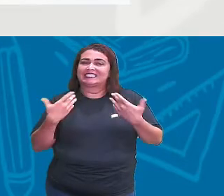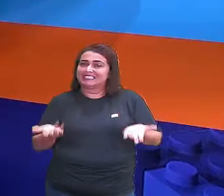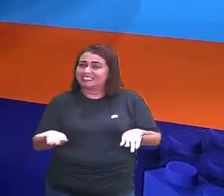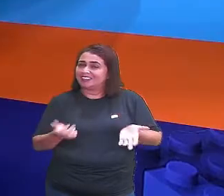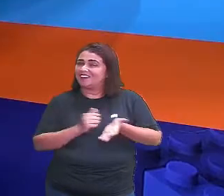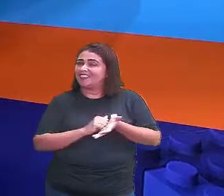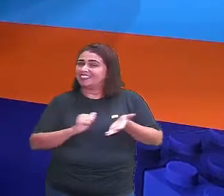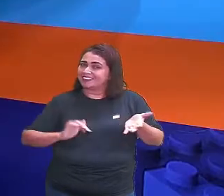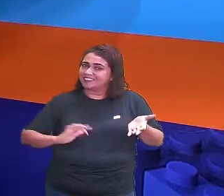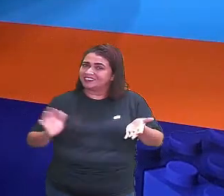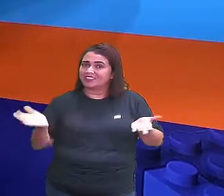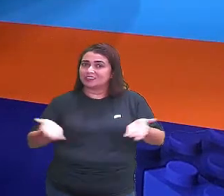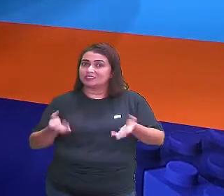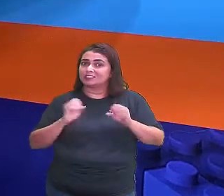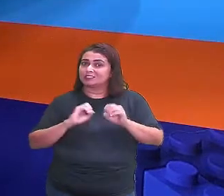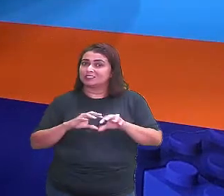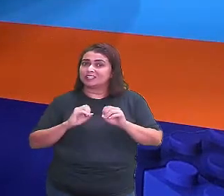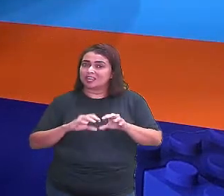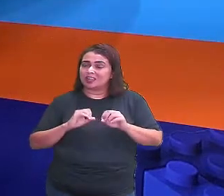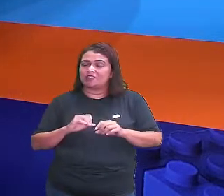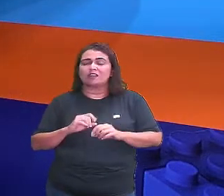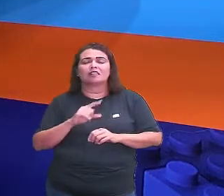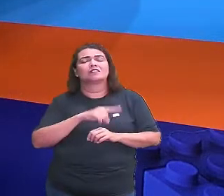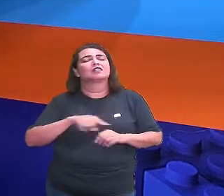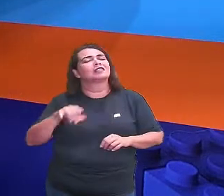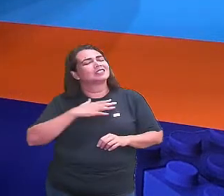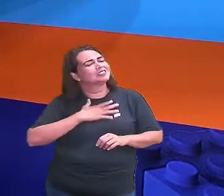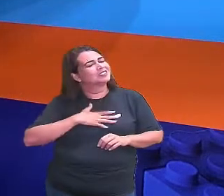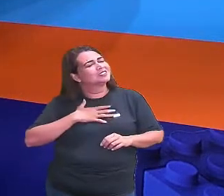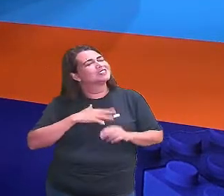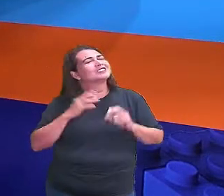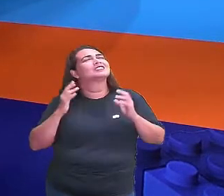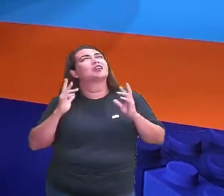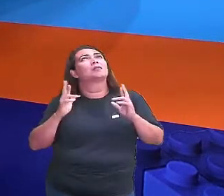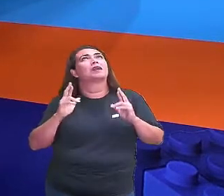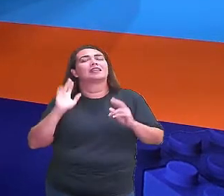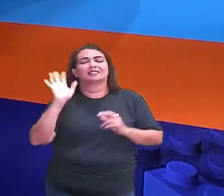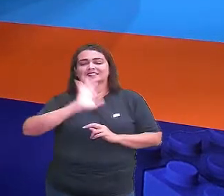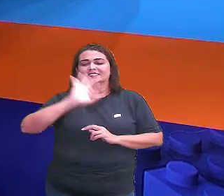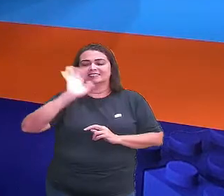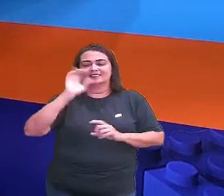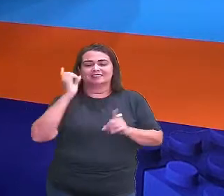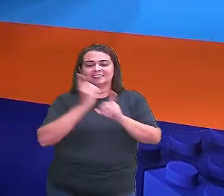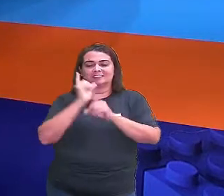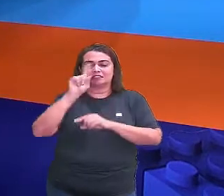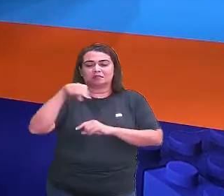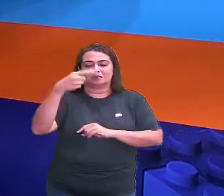hoje. Essa foi nossa aula. Eu espero que vocês tenham gostado e até a próxima.